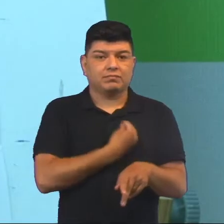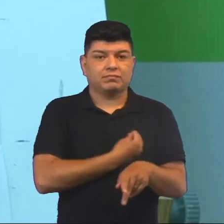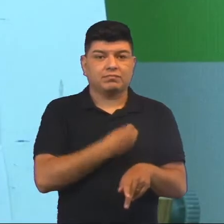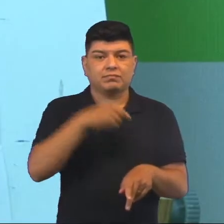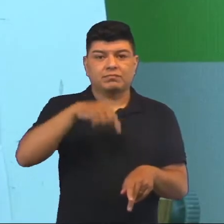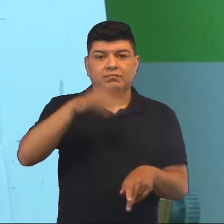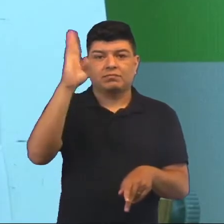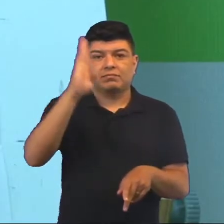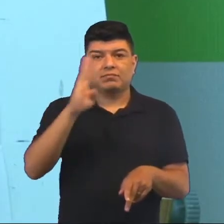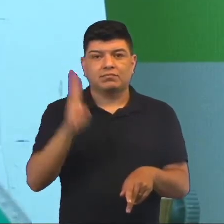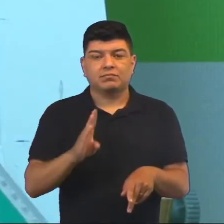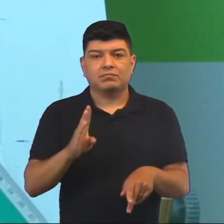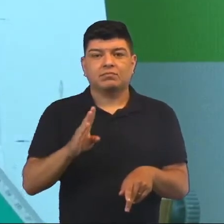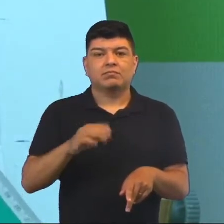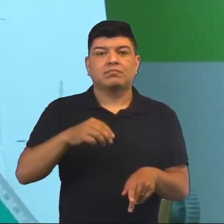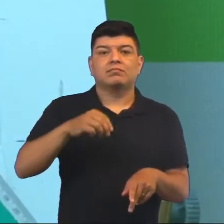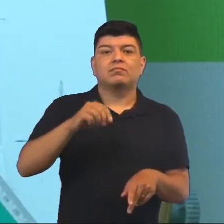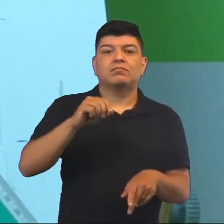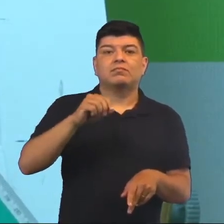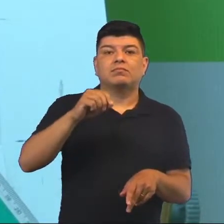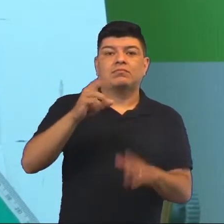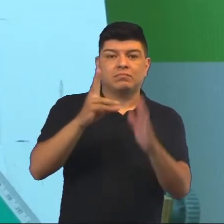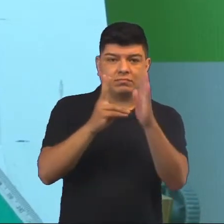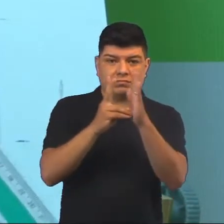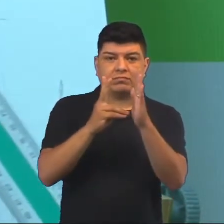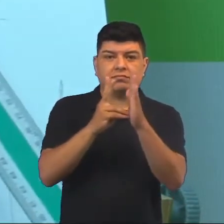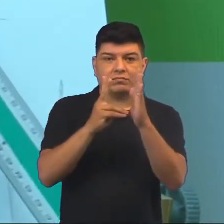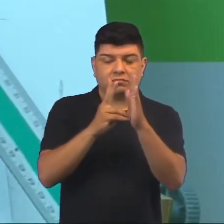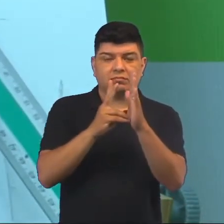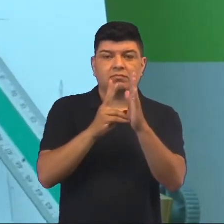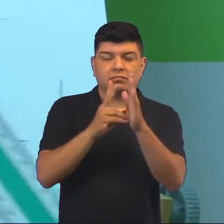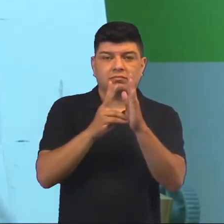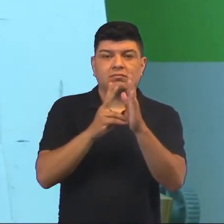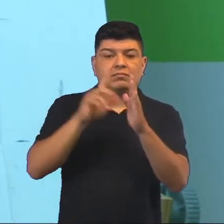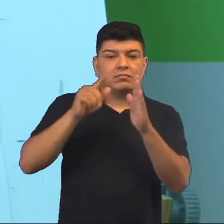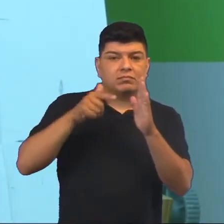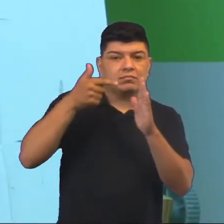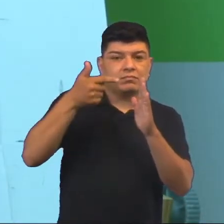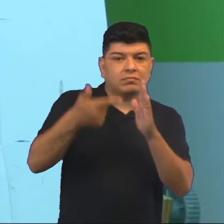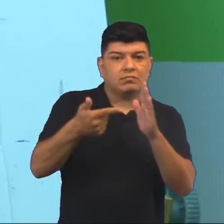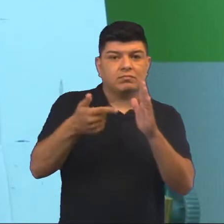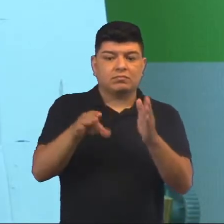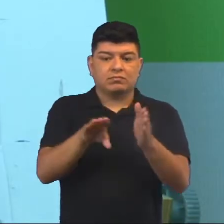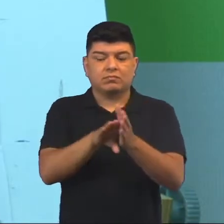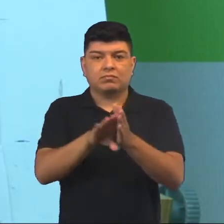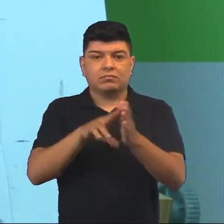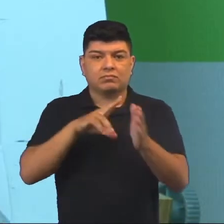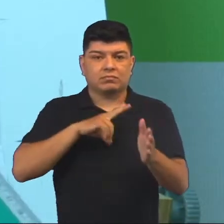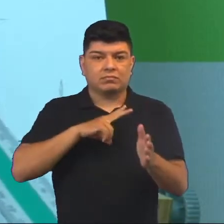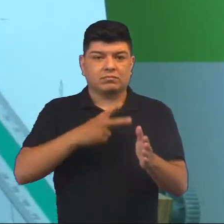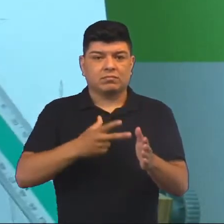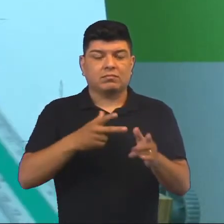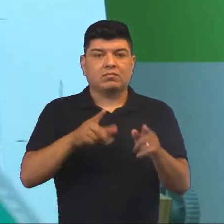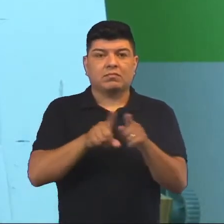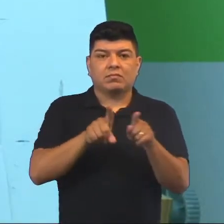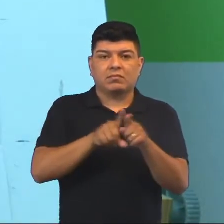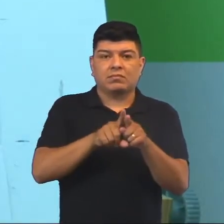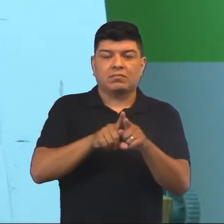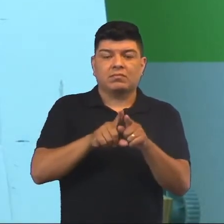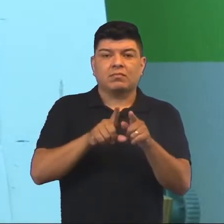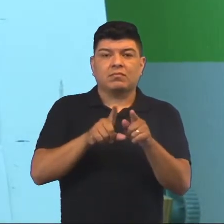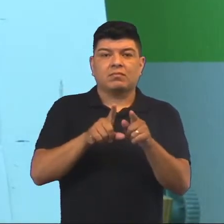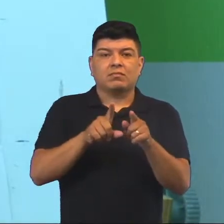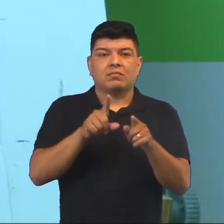terras brasileiras foram os indígenas. Depois chegaram os portugueses e, com